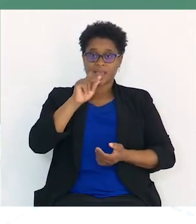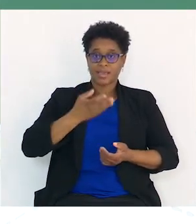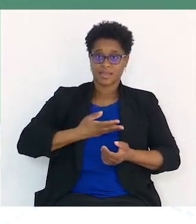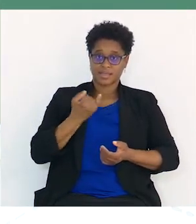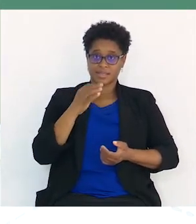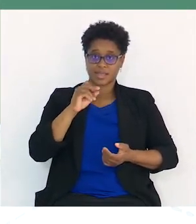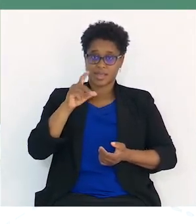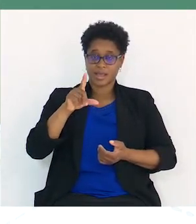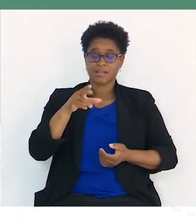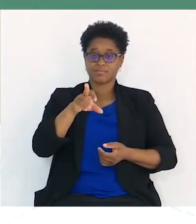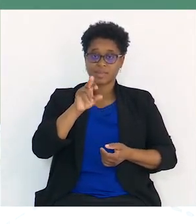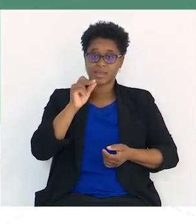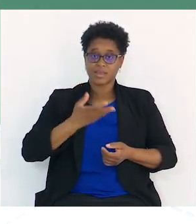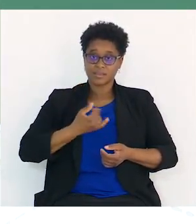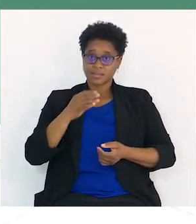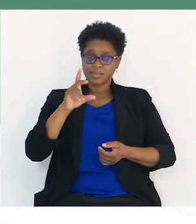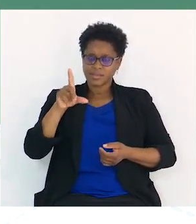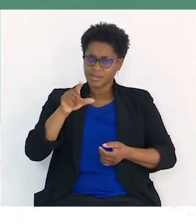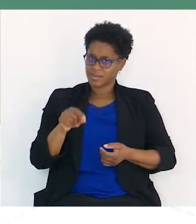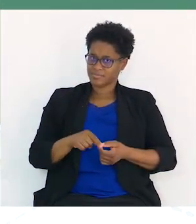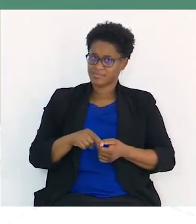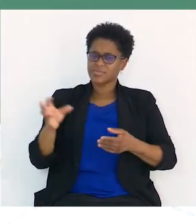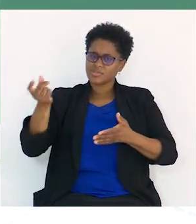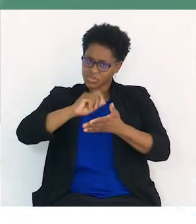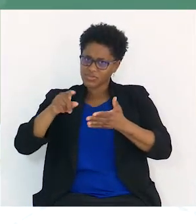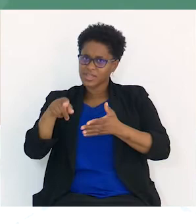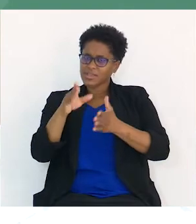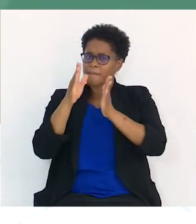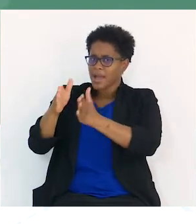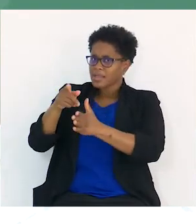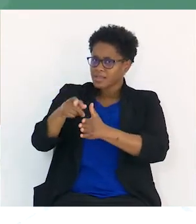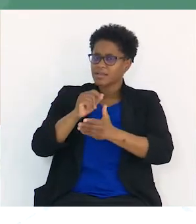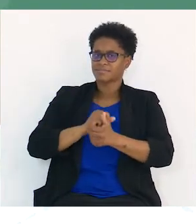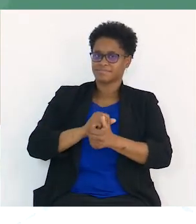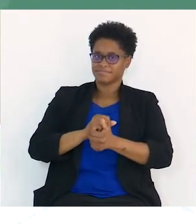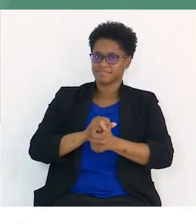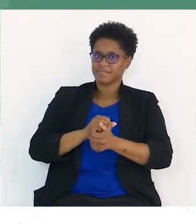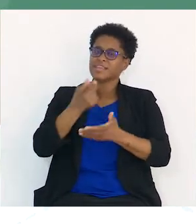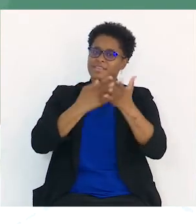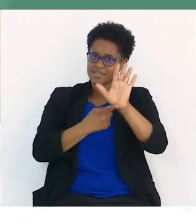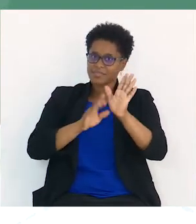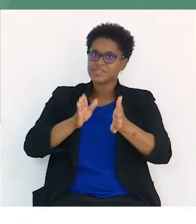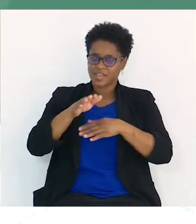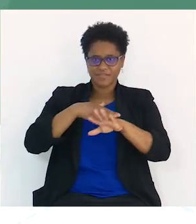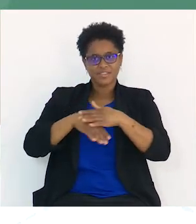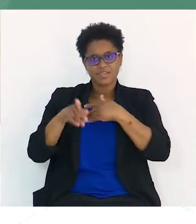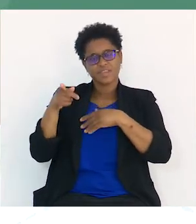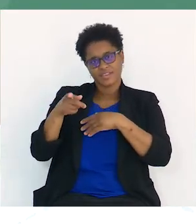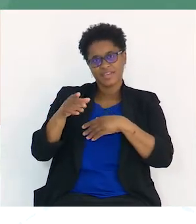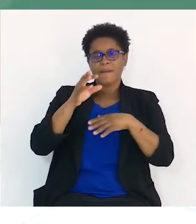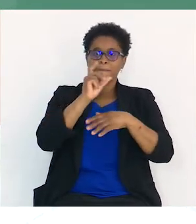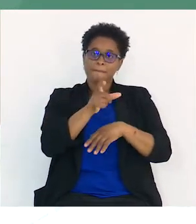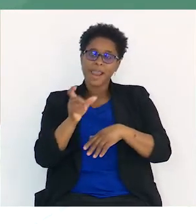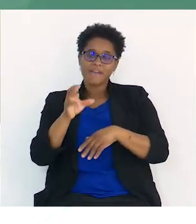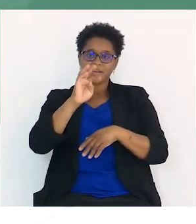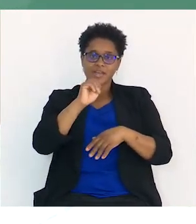Radical, radical. Então acrescentou-se esta partícula. Exemplo daquilo que já tínhamos feito aqui, palavra sufixal,